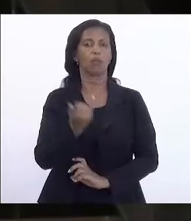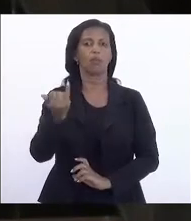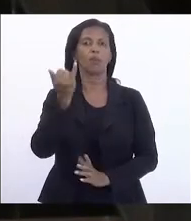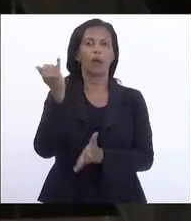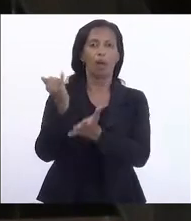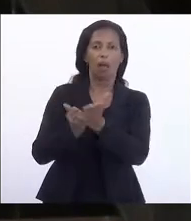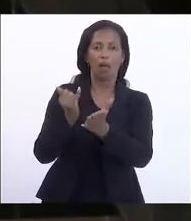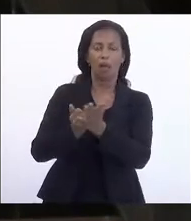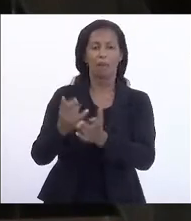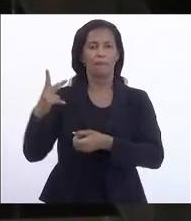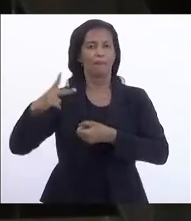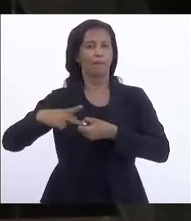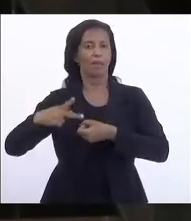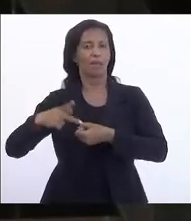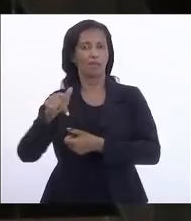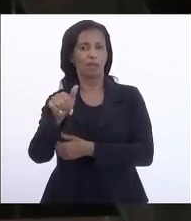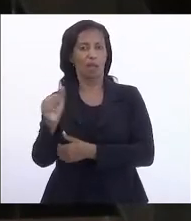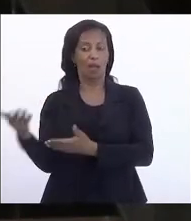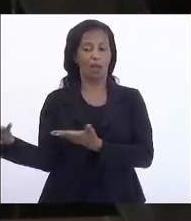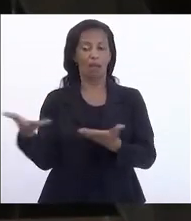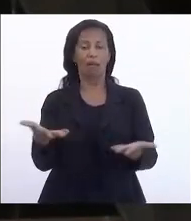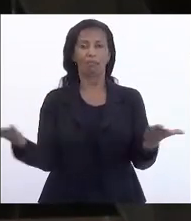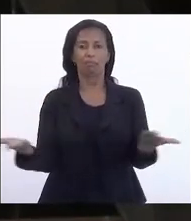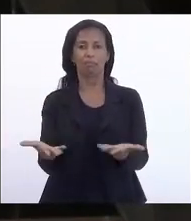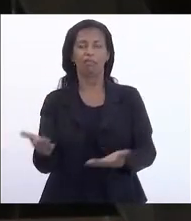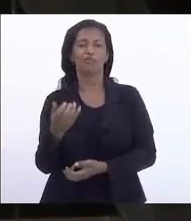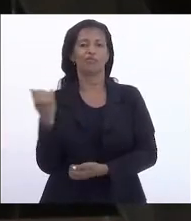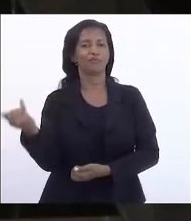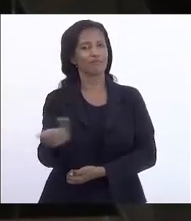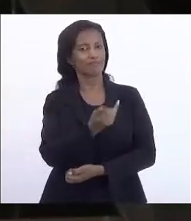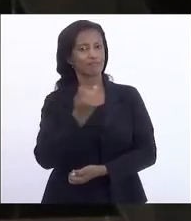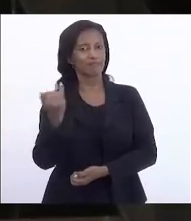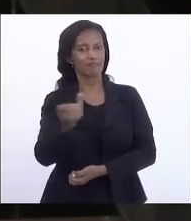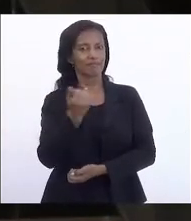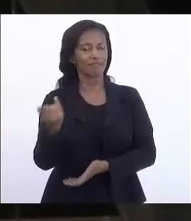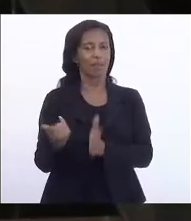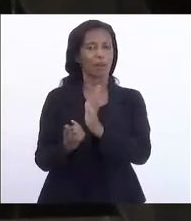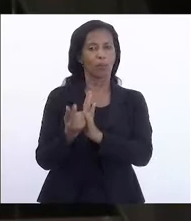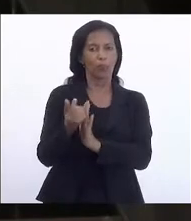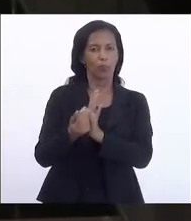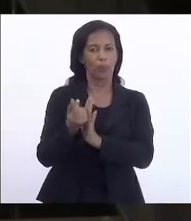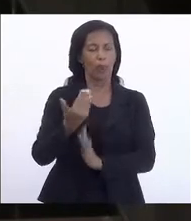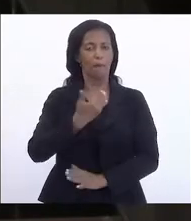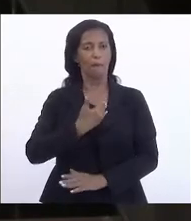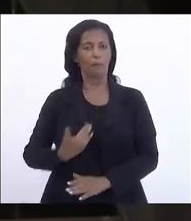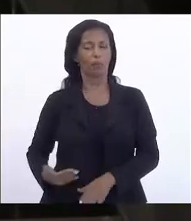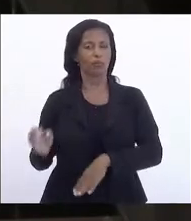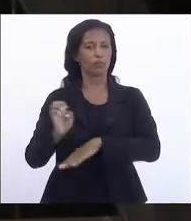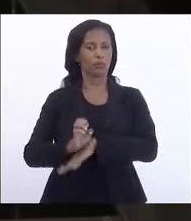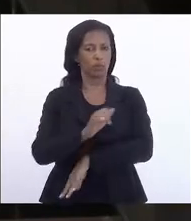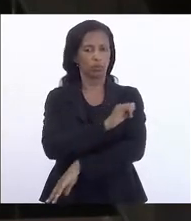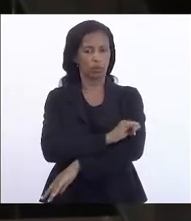receitas do petróleo e do gás até hoje muito importantes para o orçamento público do Estado do Rio de Janeiro.